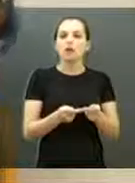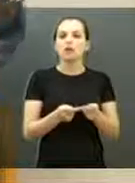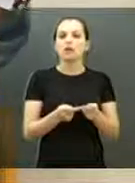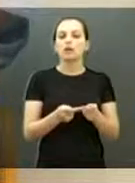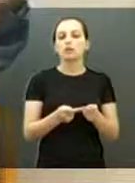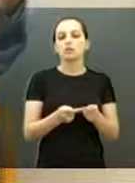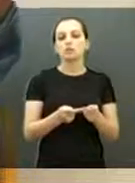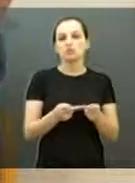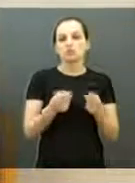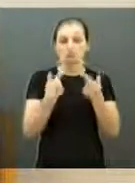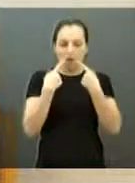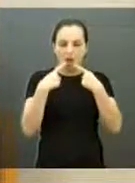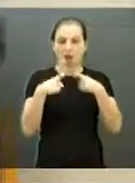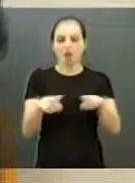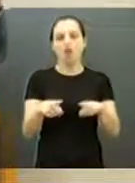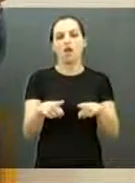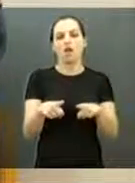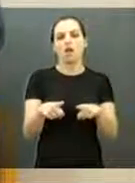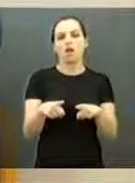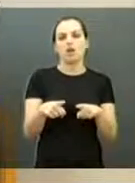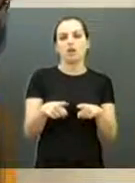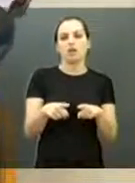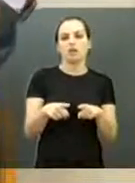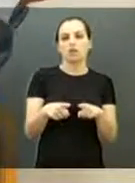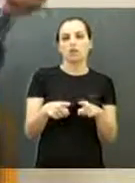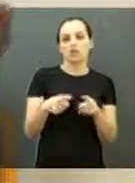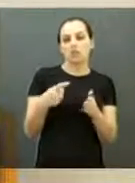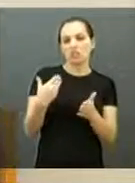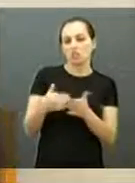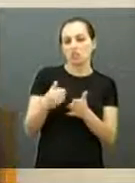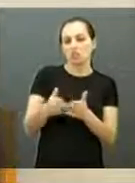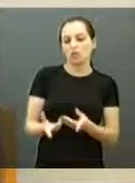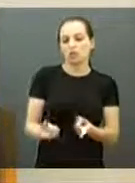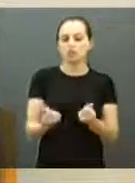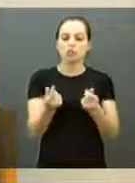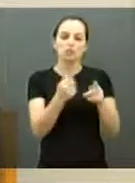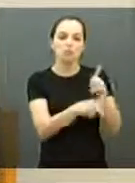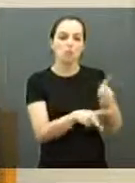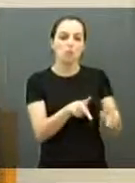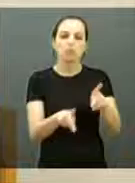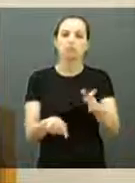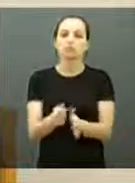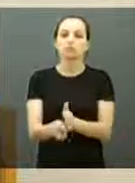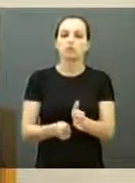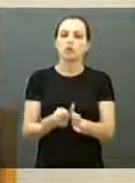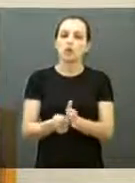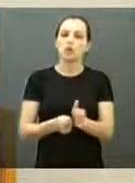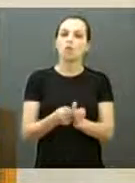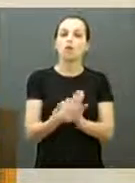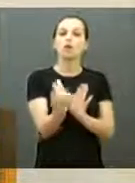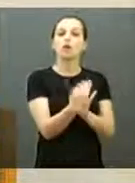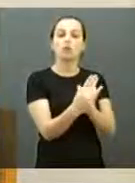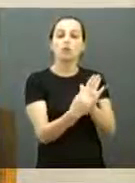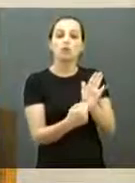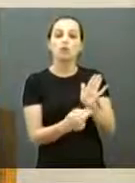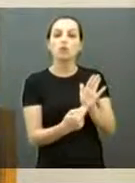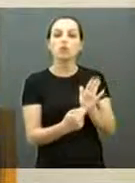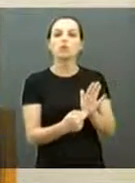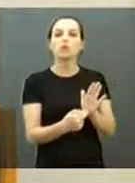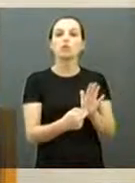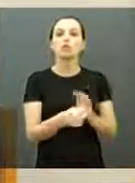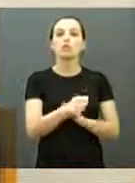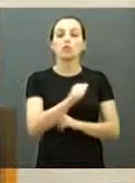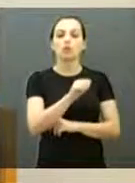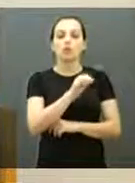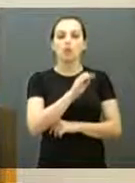Foi chamado de mal, que está retirando dinheiro da população de Araraquara, Fala o nome. Doutor Alberto